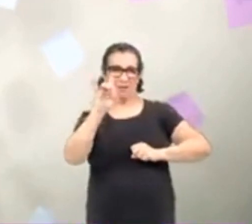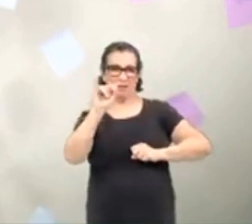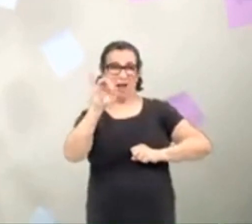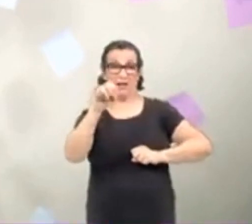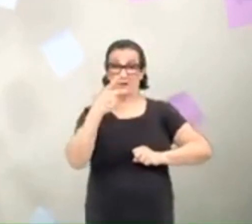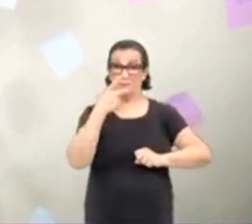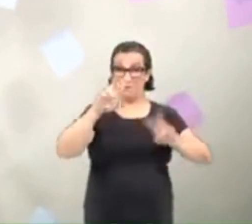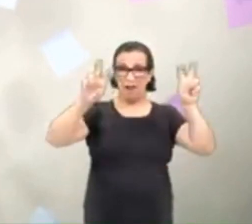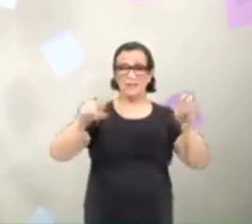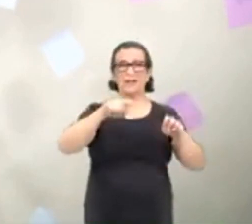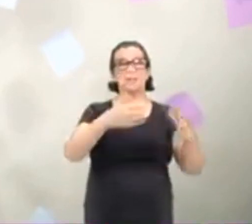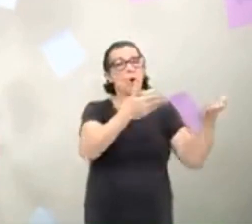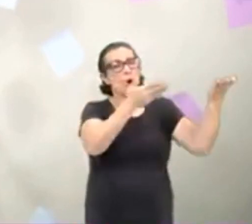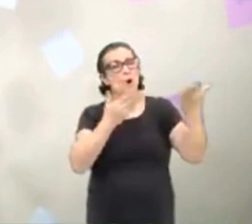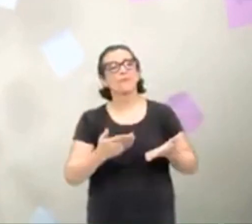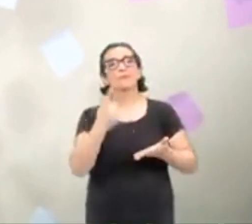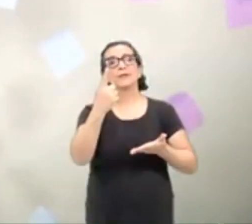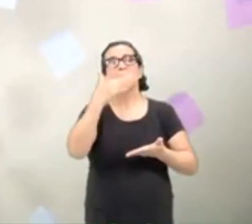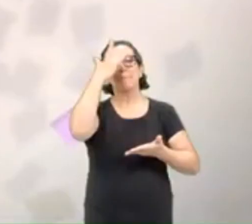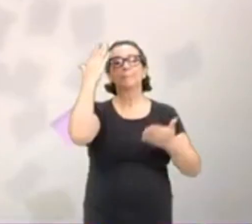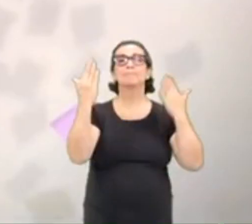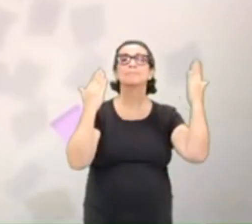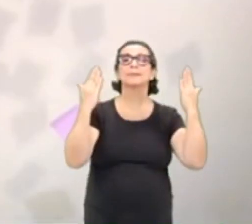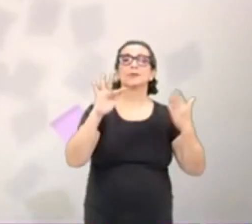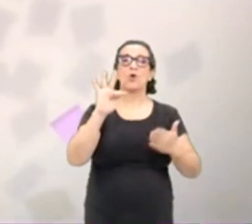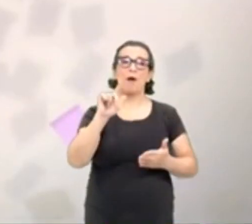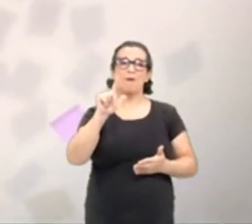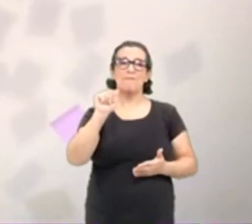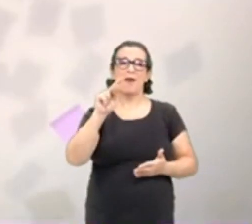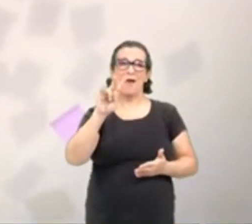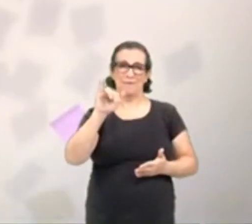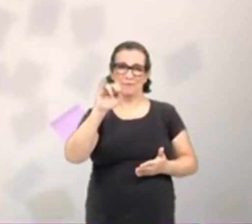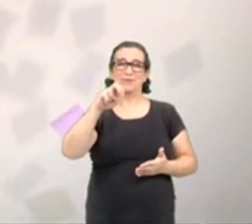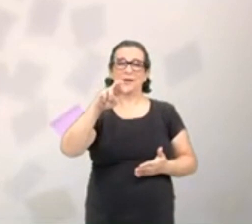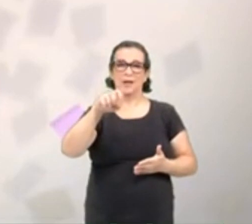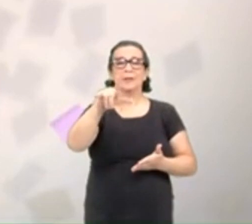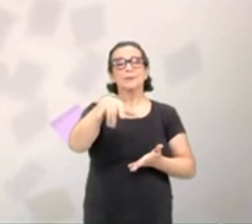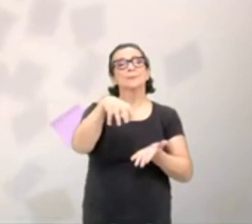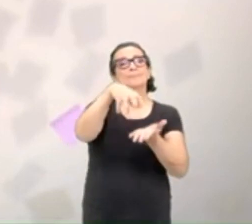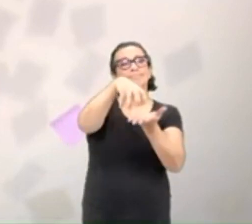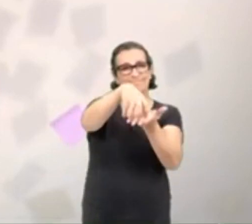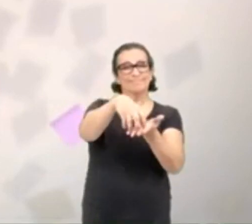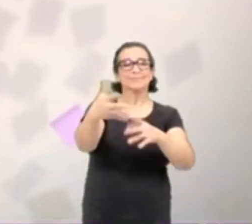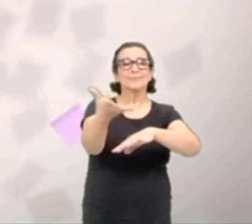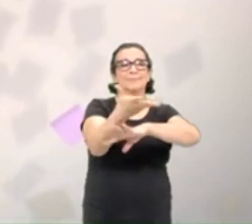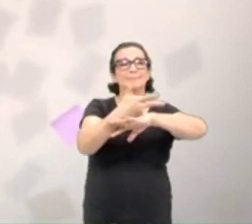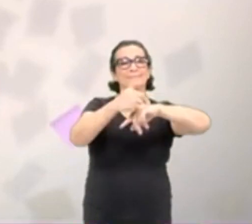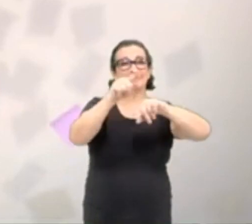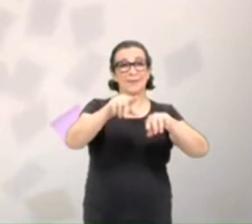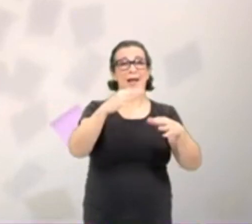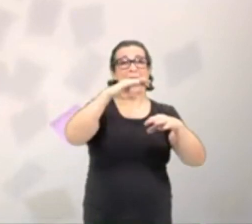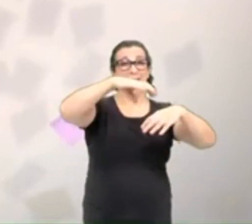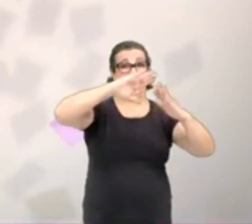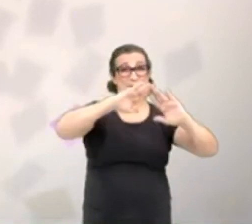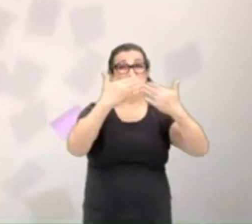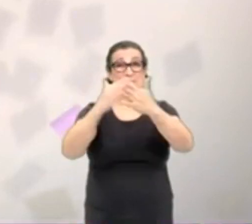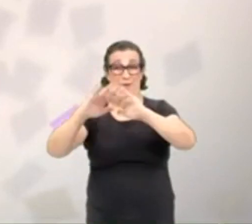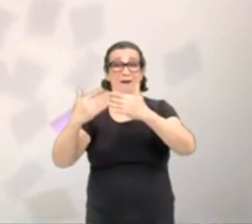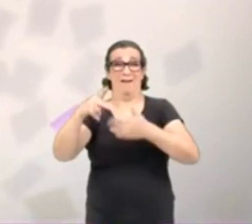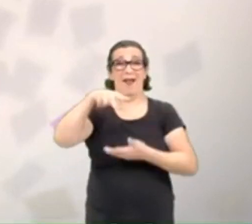é nós temos aqui como convidada a psicóloga Flaviane Ribeiro do núcleo interdisciplinar de Apoio às unidades escolares